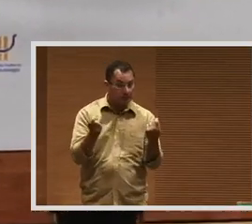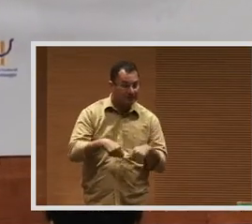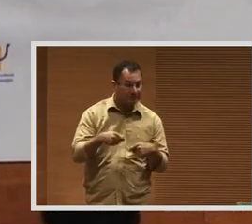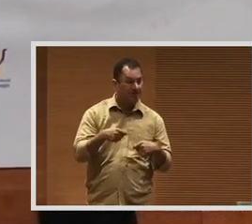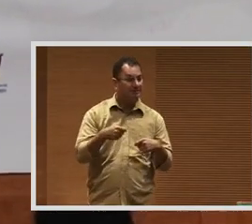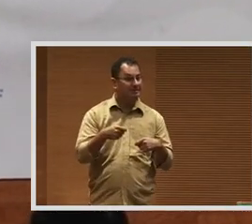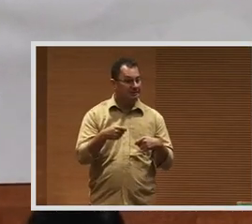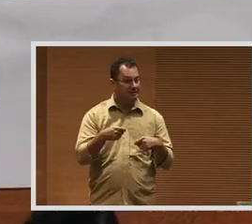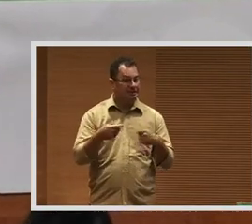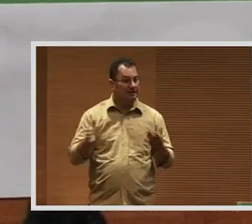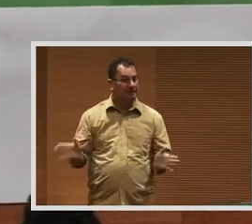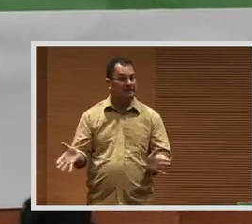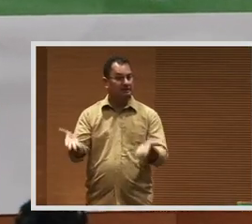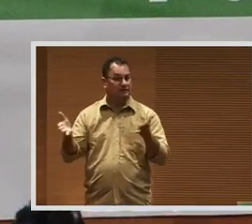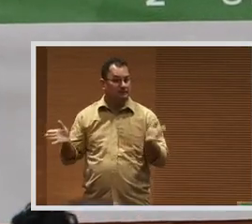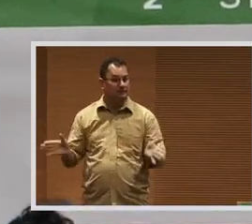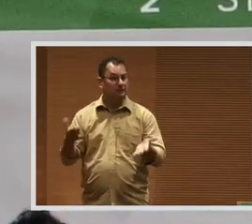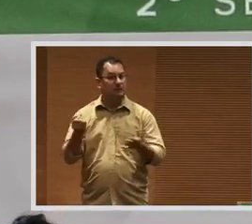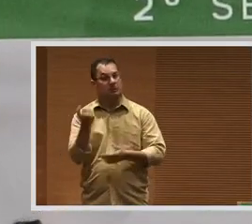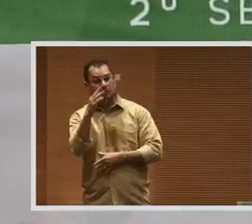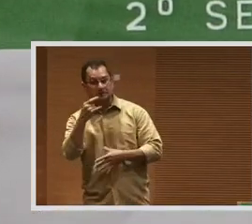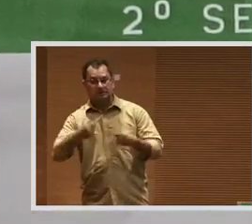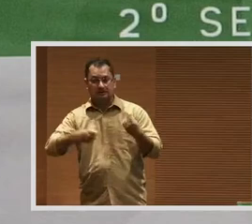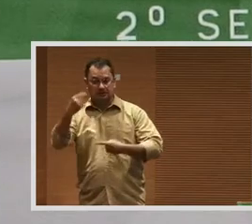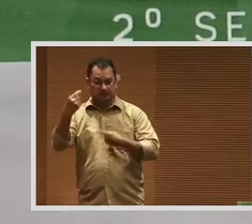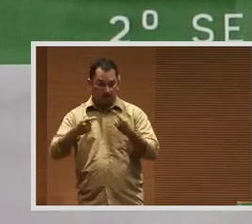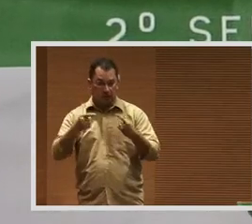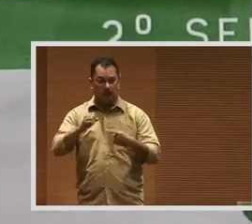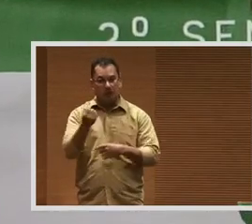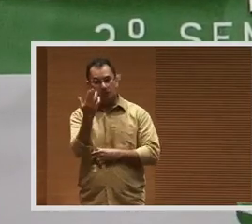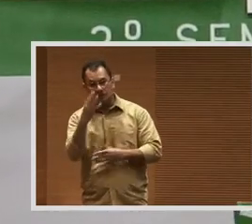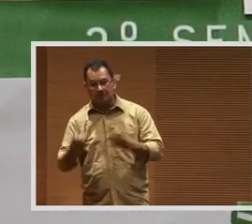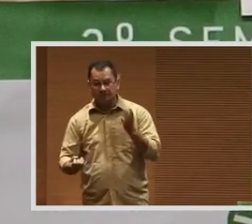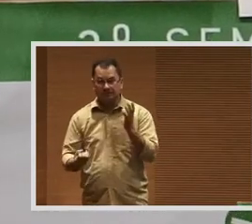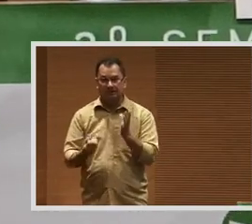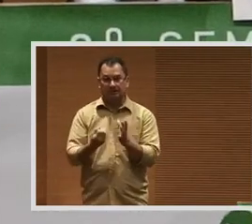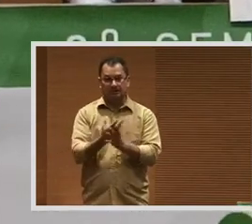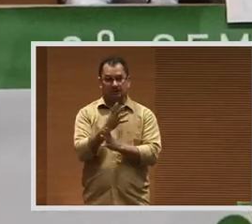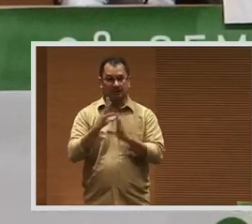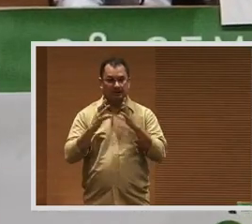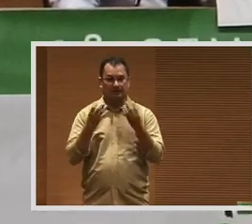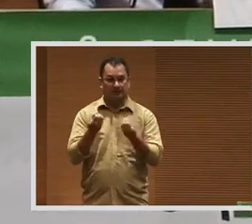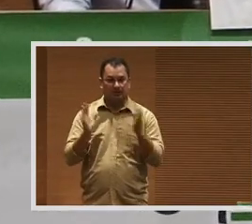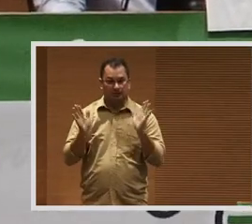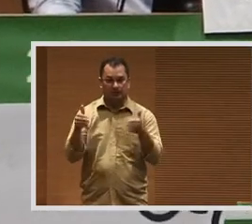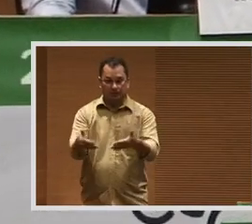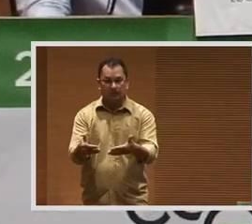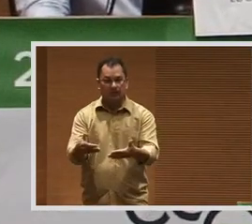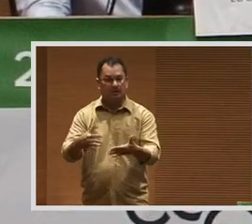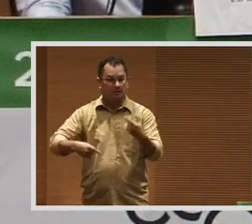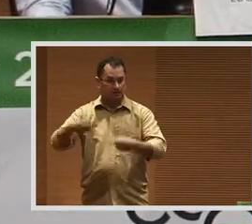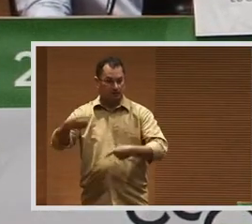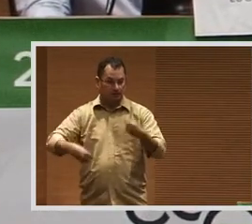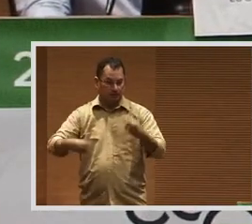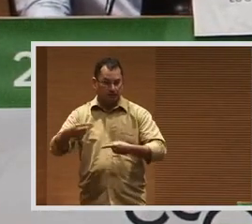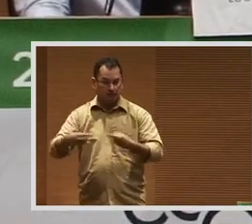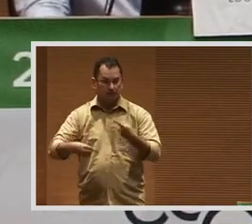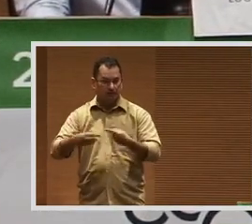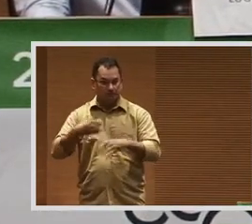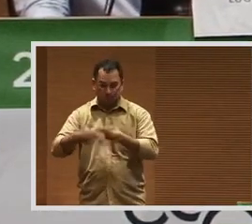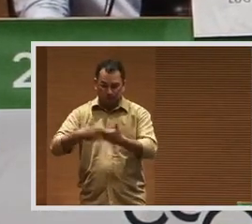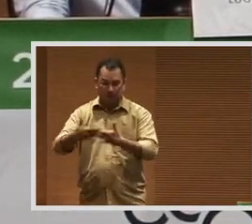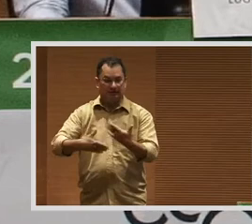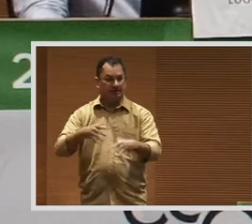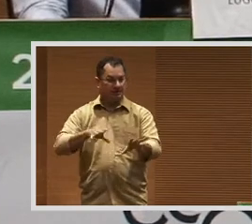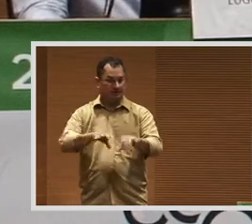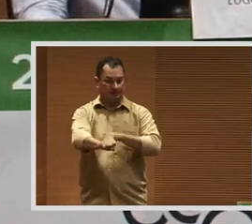de impulsionar ou de discutir ou de criar fóruns de discussão de processo formativo.